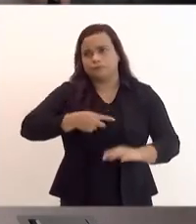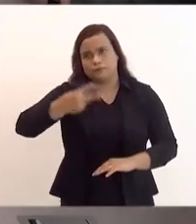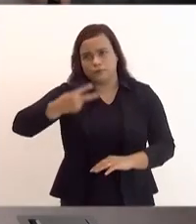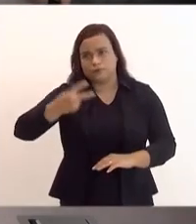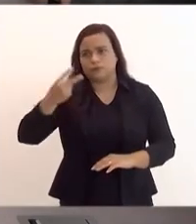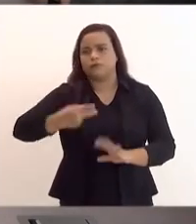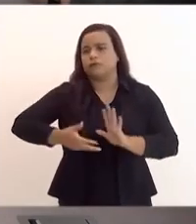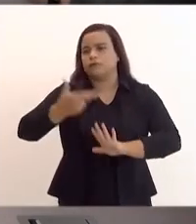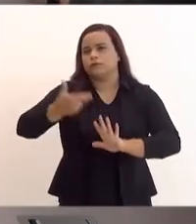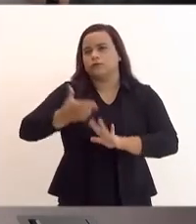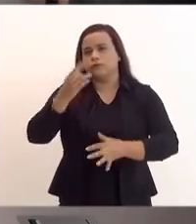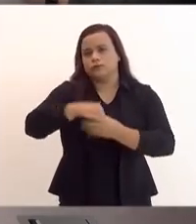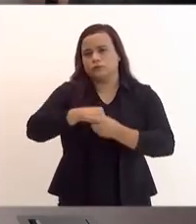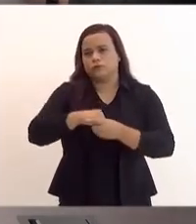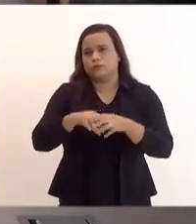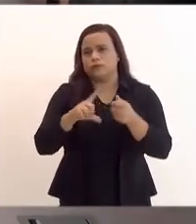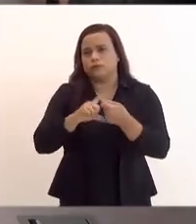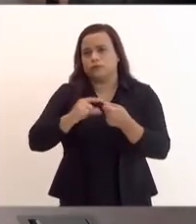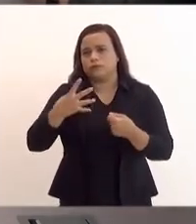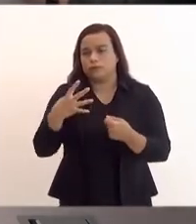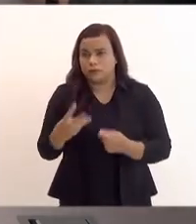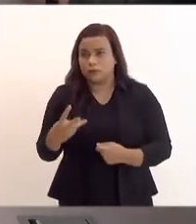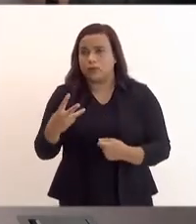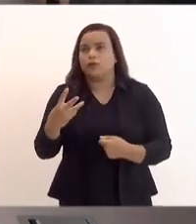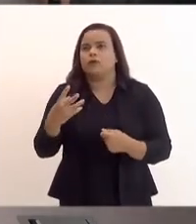interno, convoco os senhores deputados,